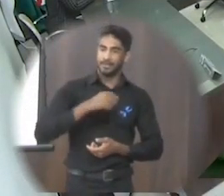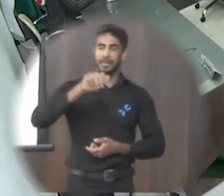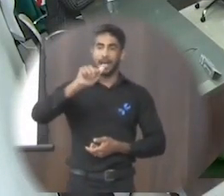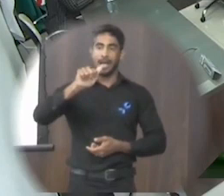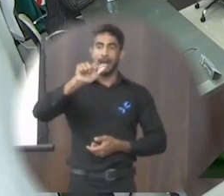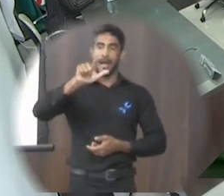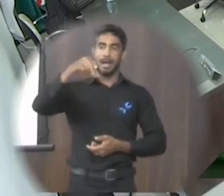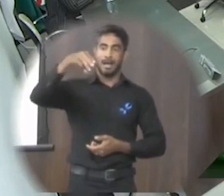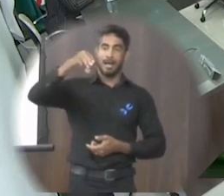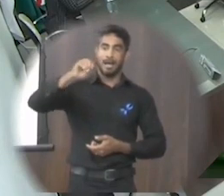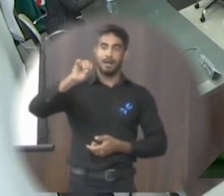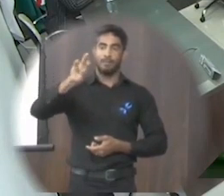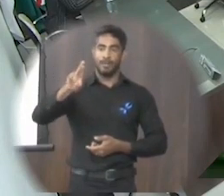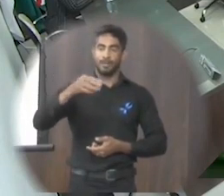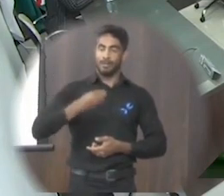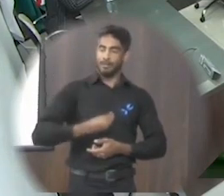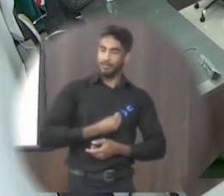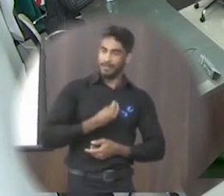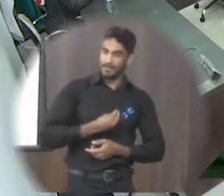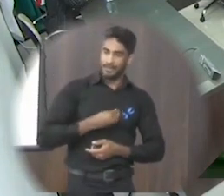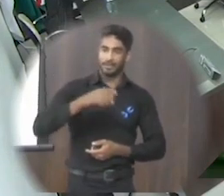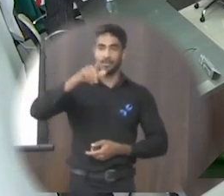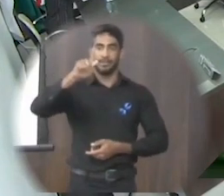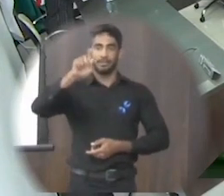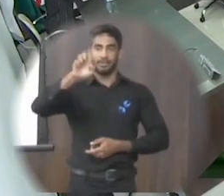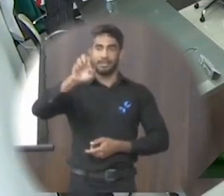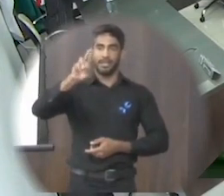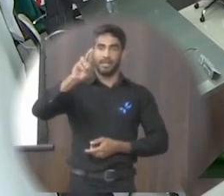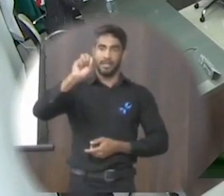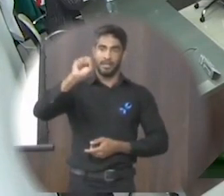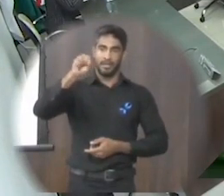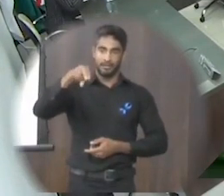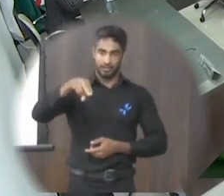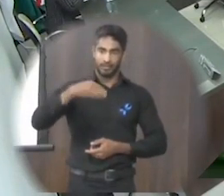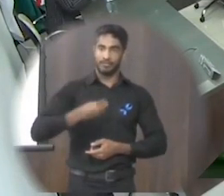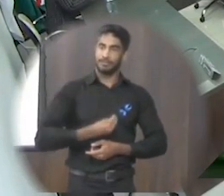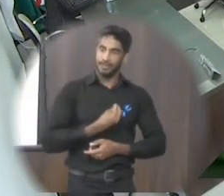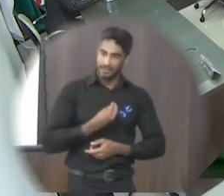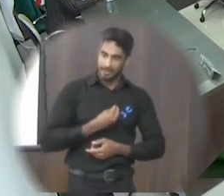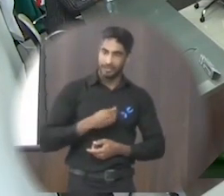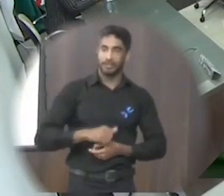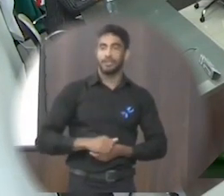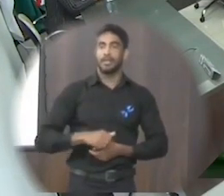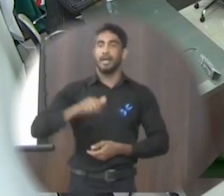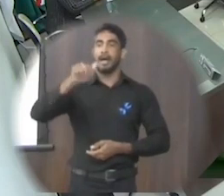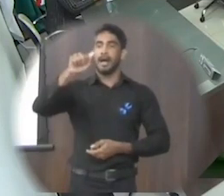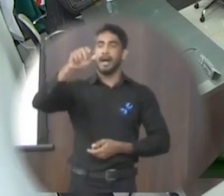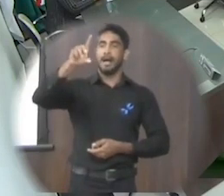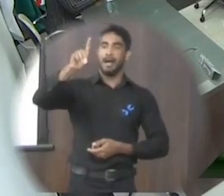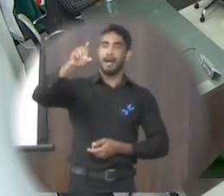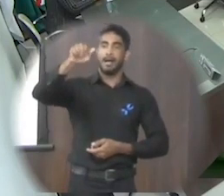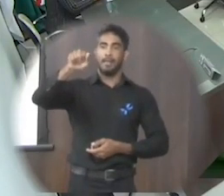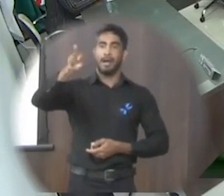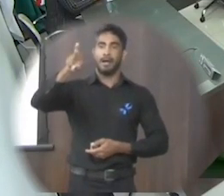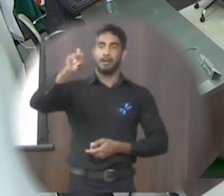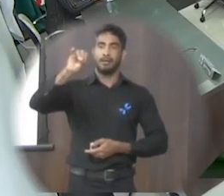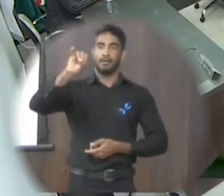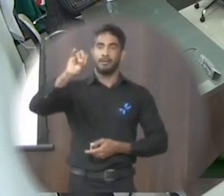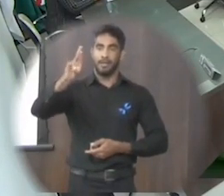Almídia Santos, presente. Gerson do Espírito Santo de Souza. Presente. Adauri Soares